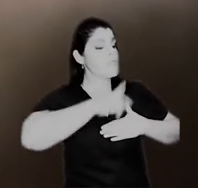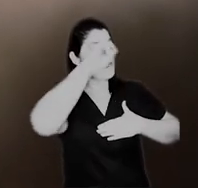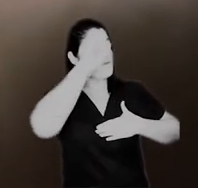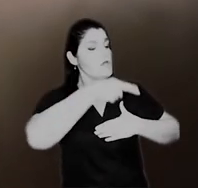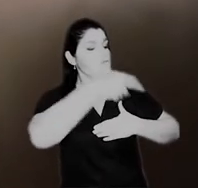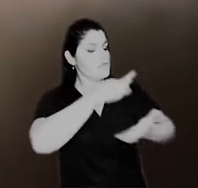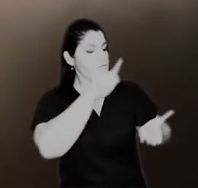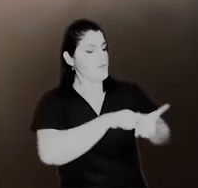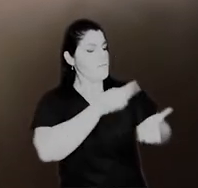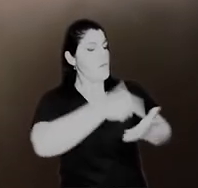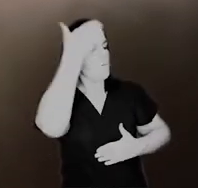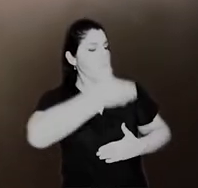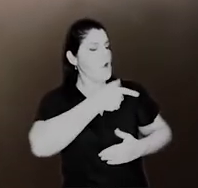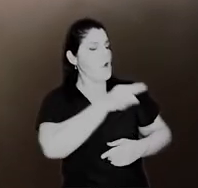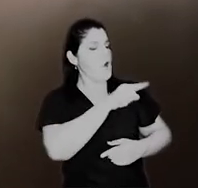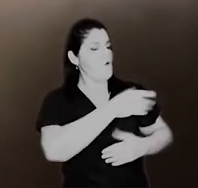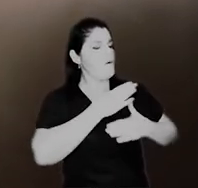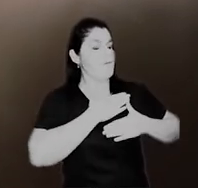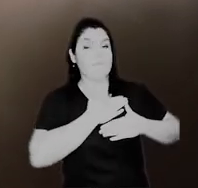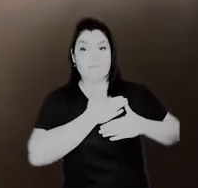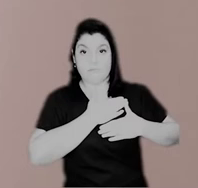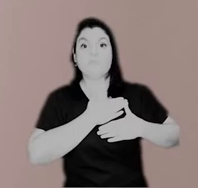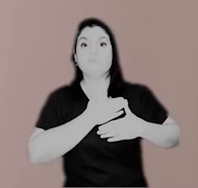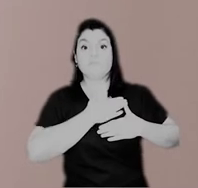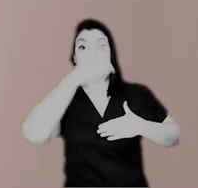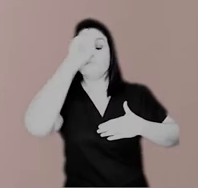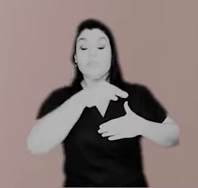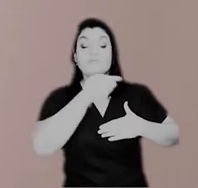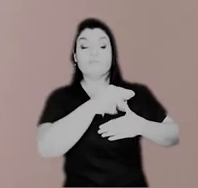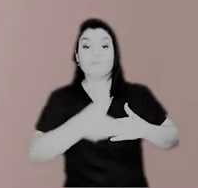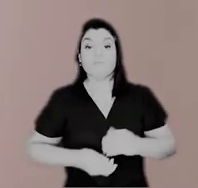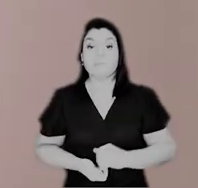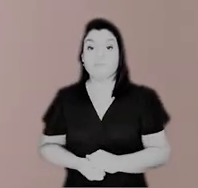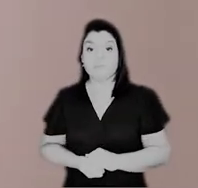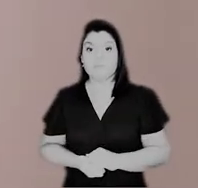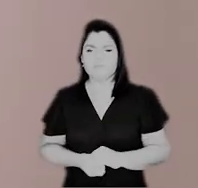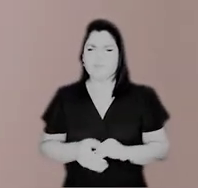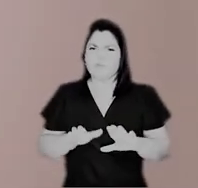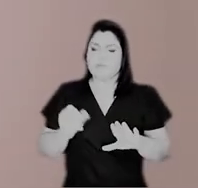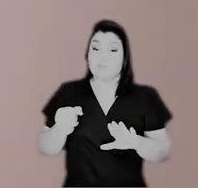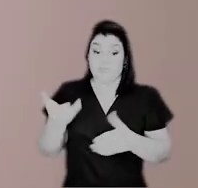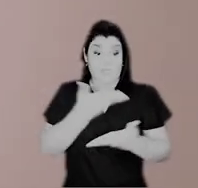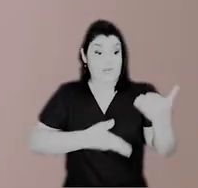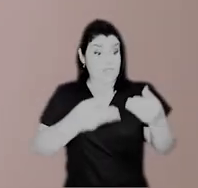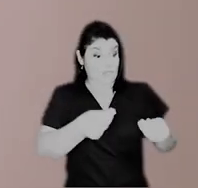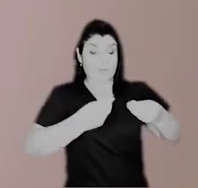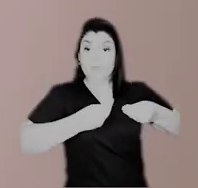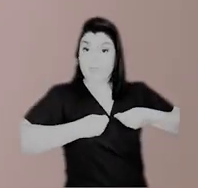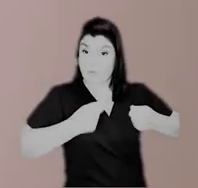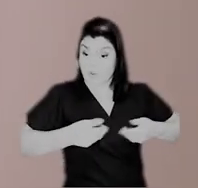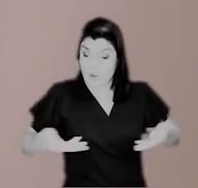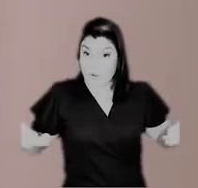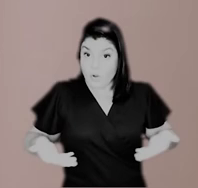dizia: eu sou seu dono, eu tenho um papel aqui que diz que você é minha, eu mando em você. Se essa relação não